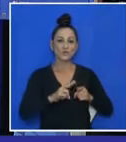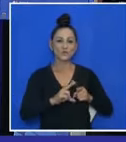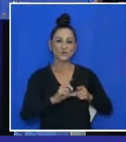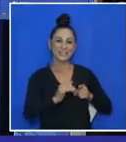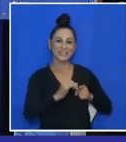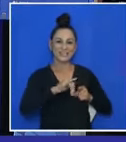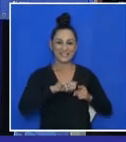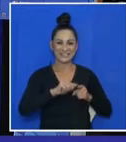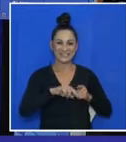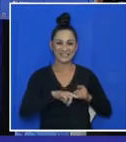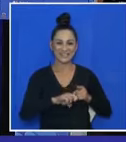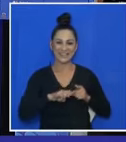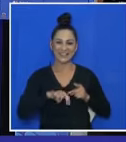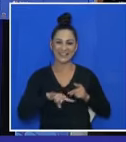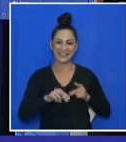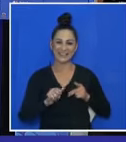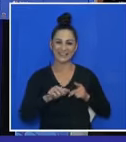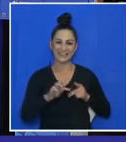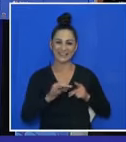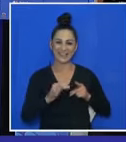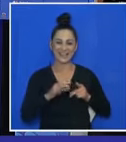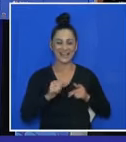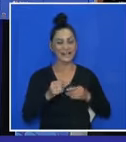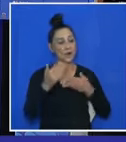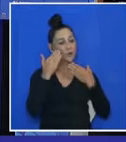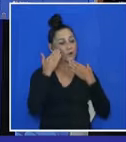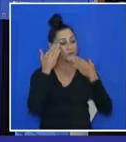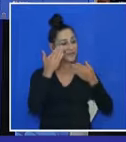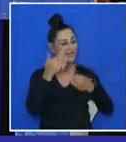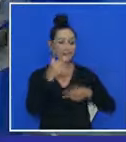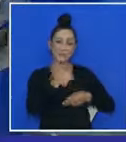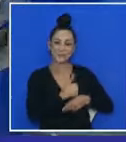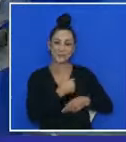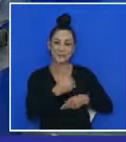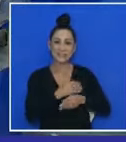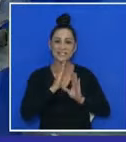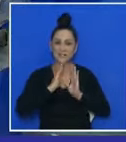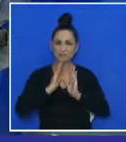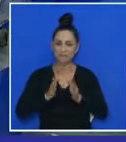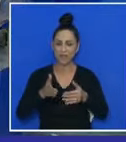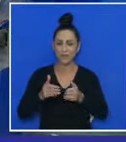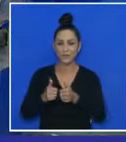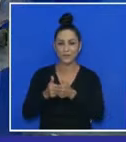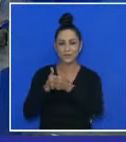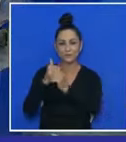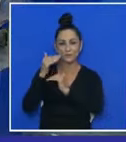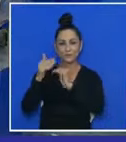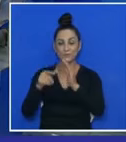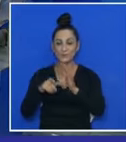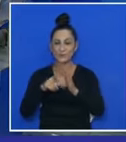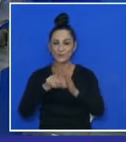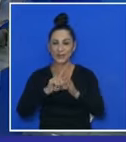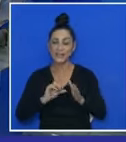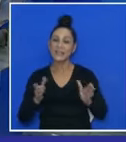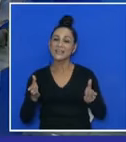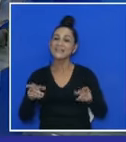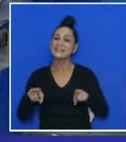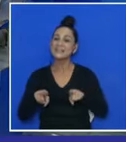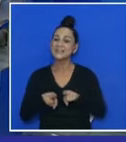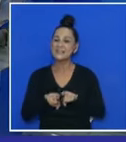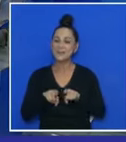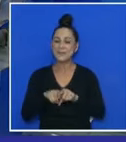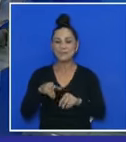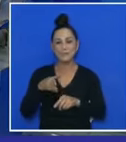Mello e a Natália Silva. Obrigada pela presença. Elas acompanharam todos os nossos procedimentos prévios e agora também